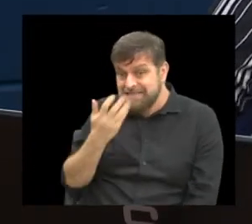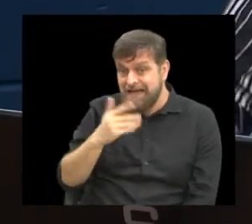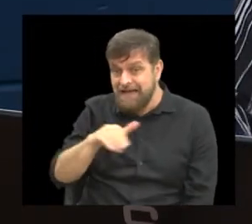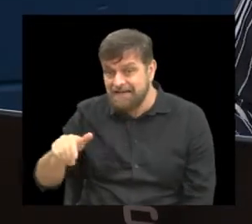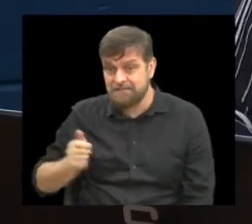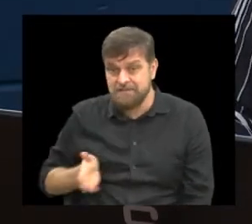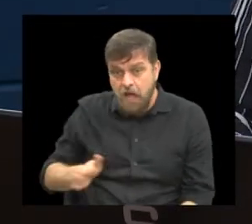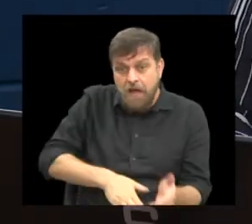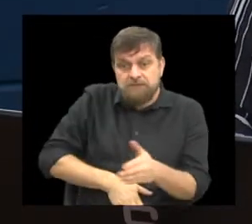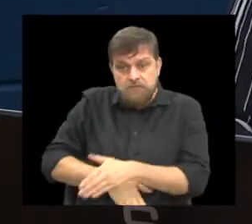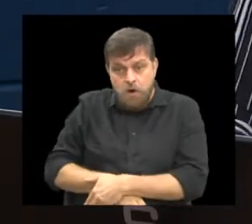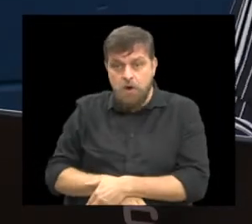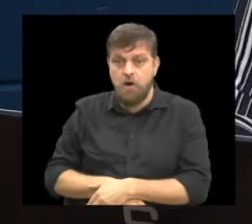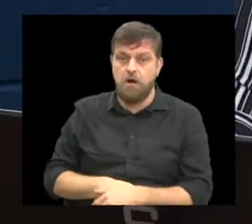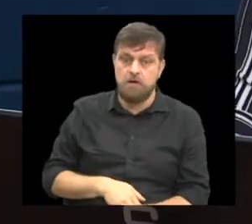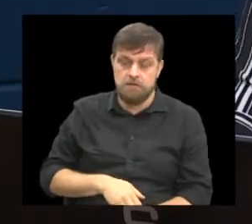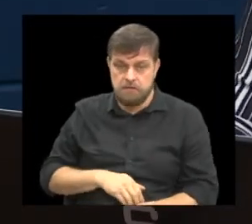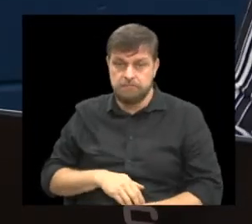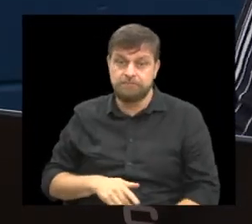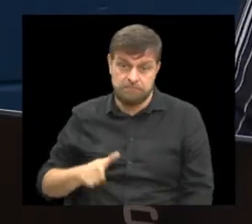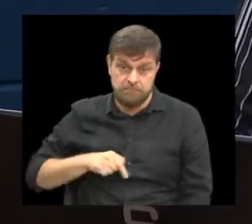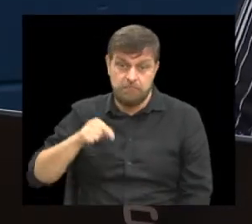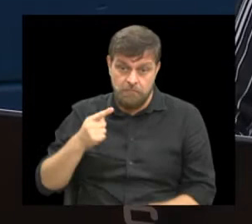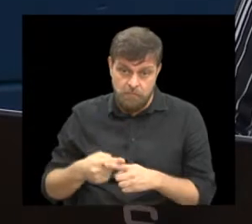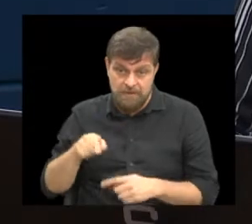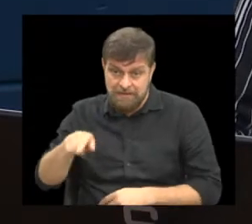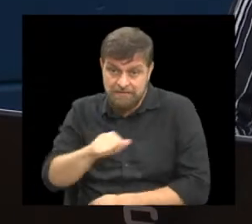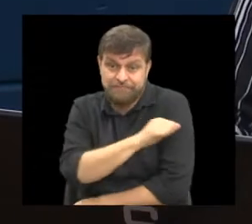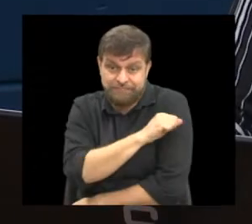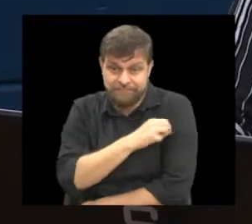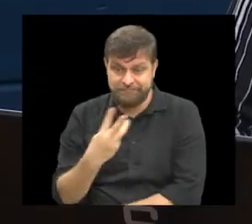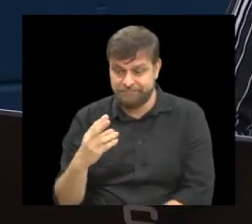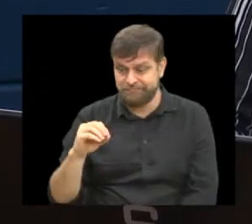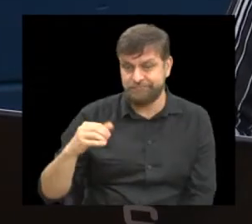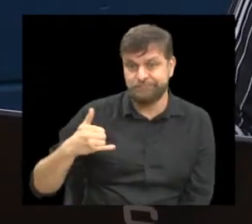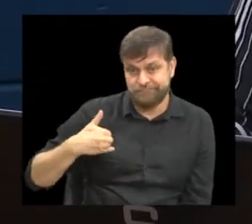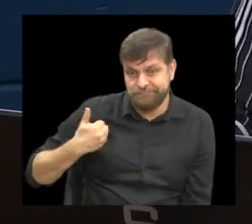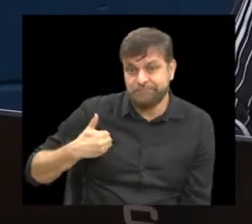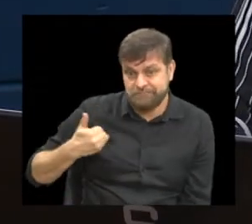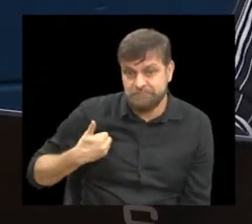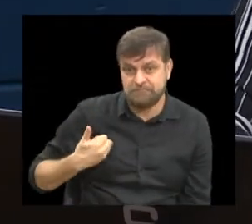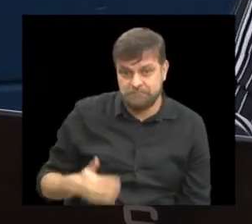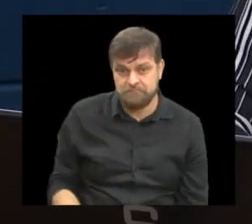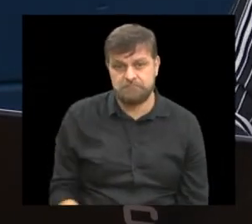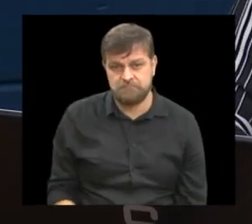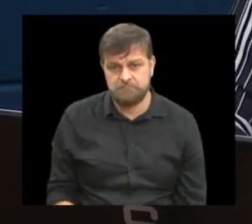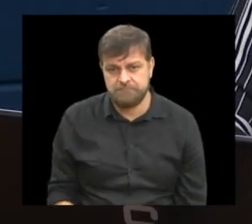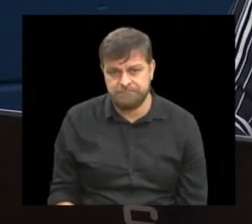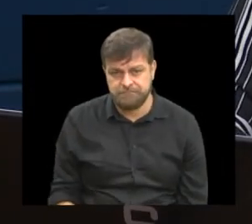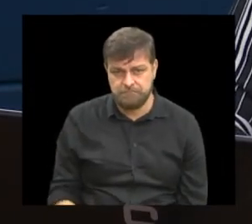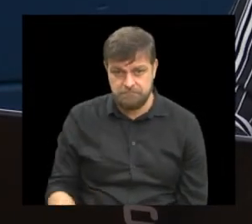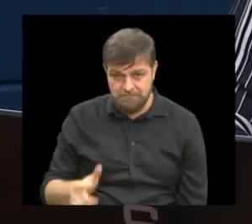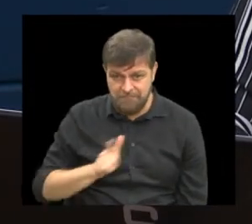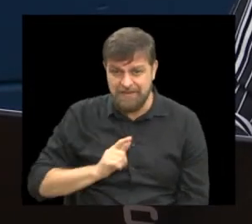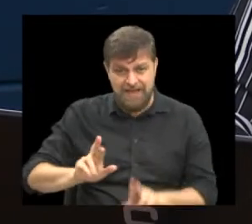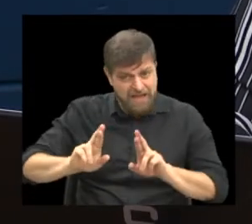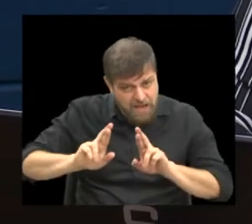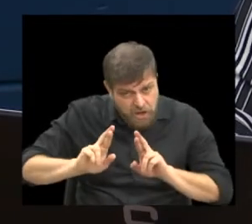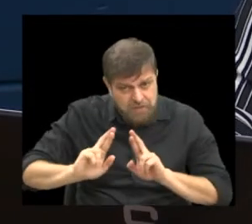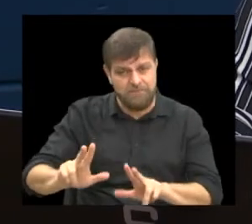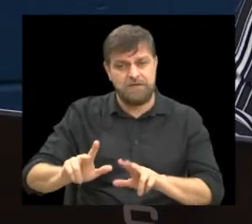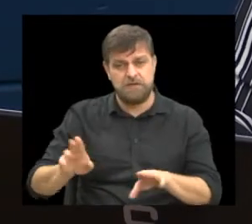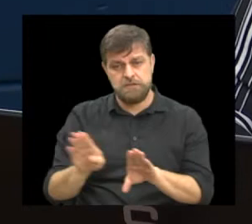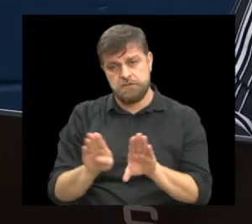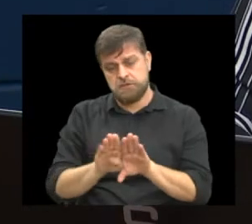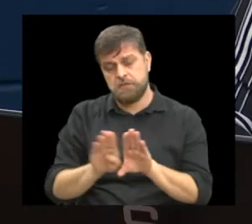troca, né? Criança, aluno, porque necessariamente 30 anos não vão falar de criança. Então, há uma diferenciação